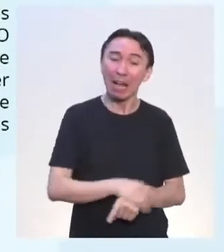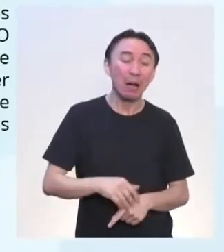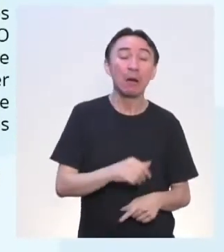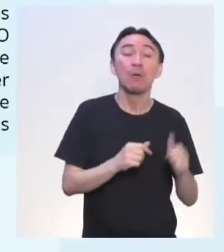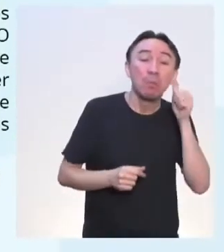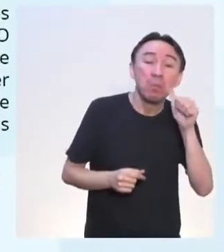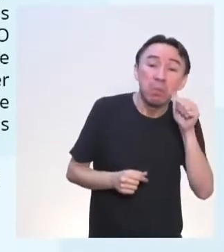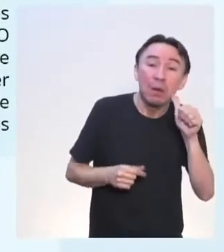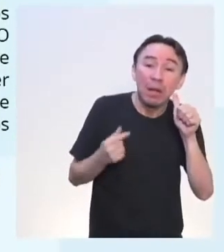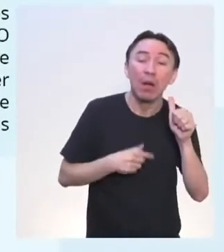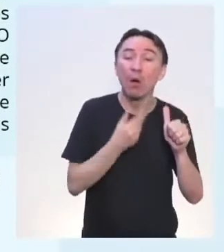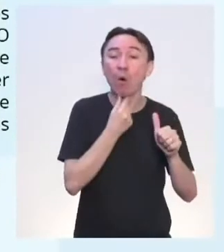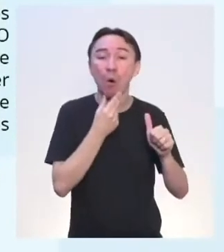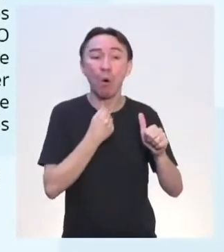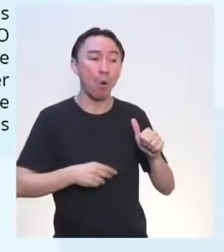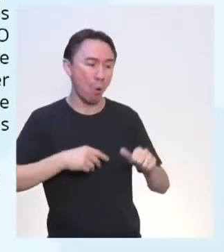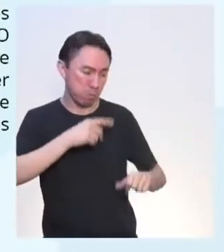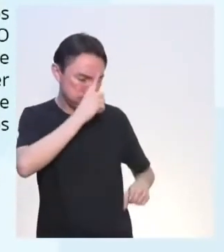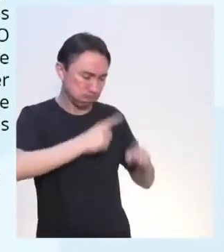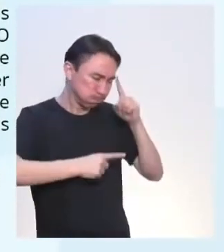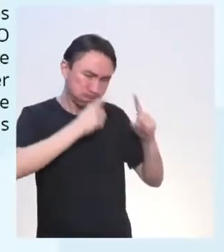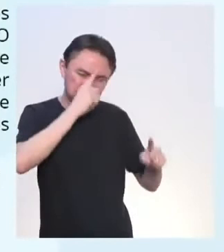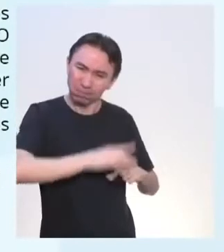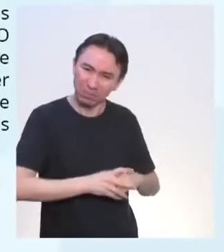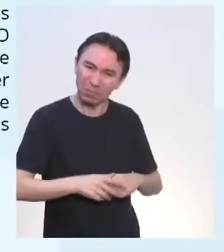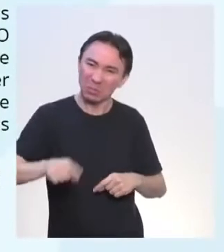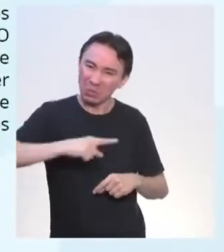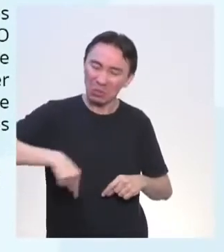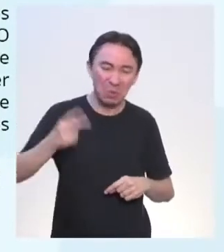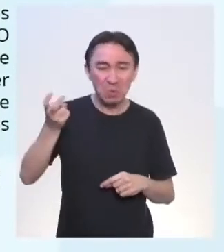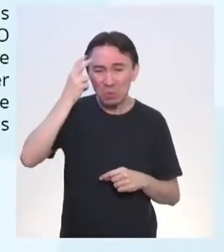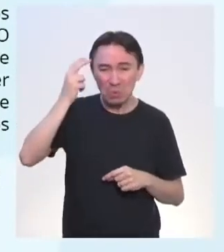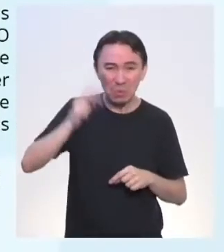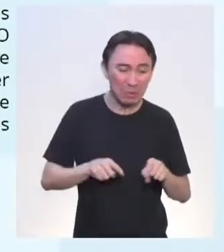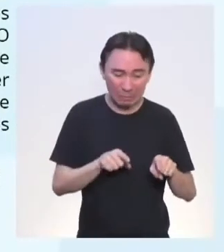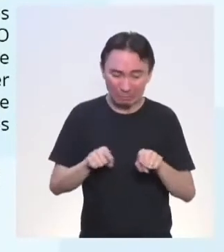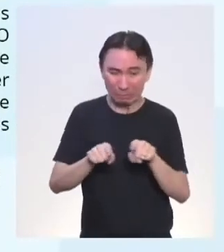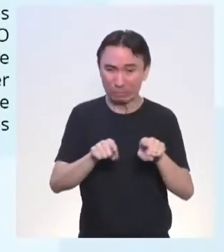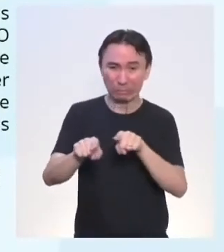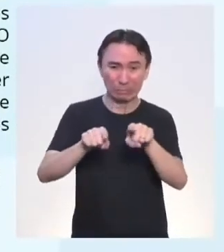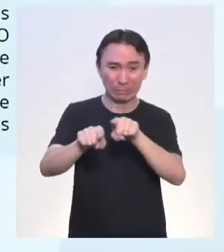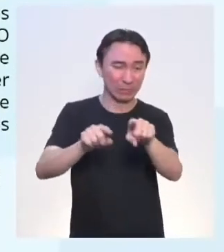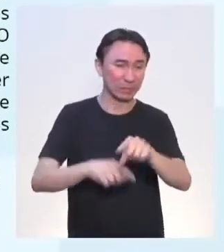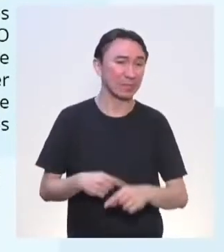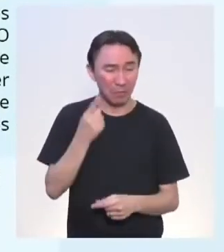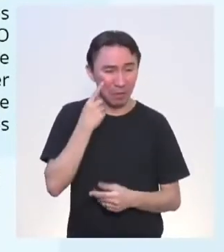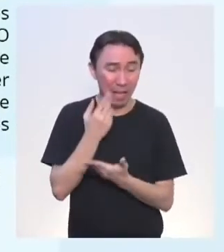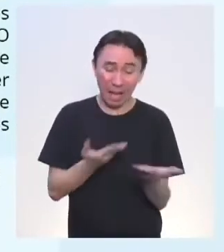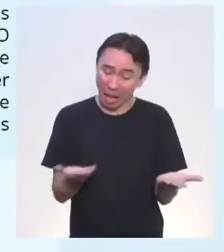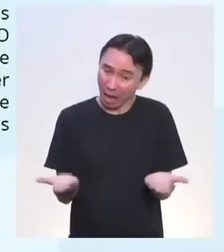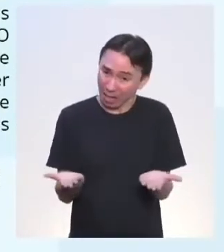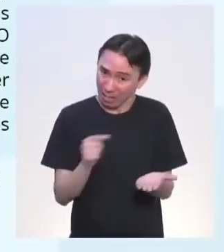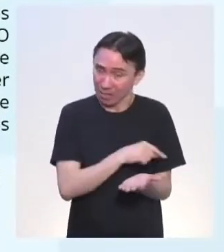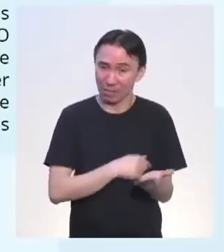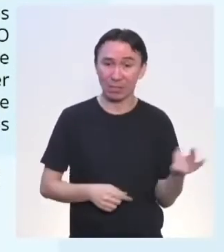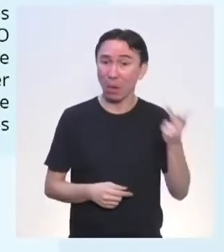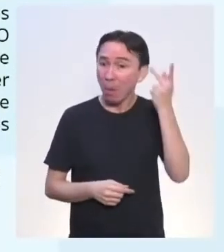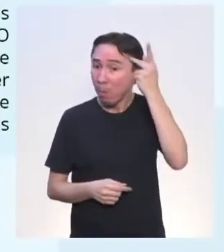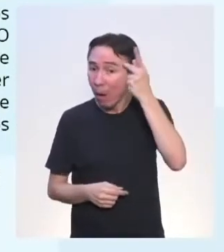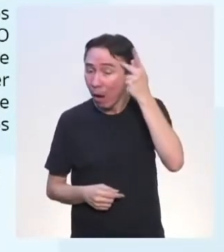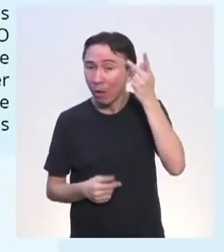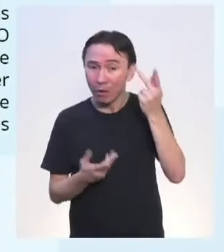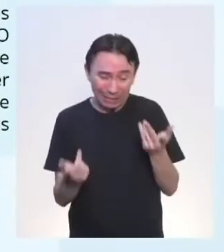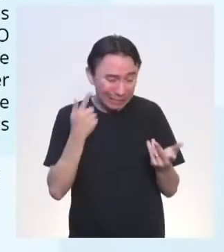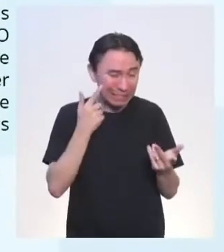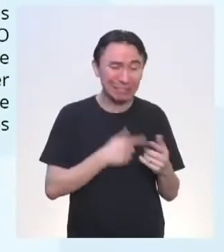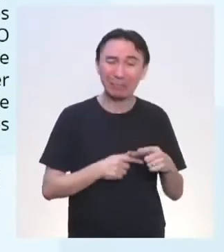nossa cultura é a competição. Veja-se, por exemplo, o número de atos de violência contra a mulher em São Paulo. Precisamos opor a cultura